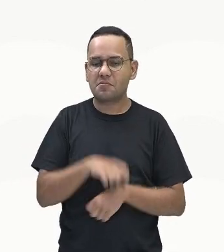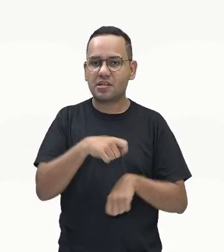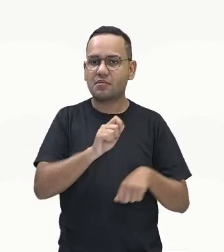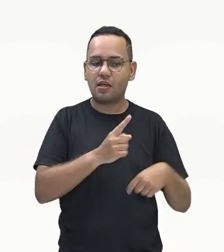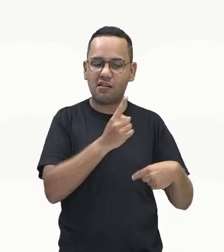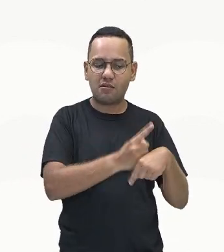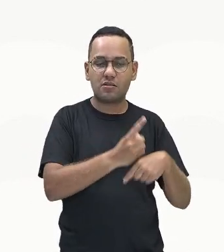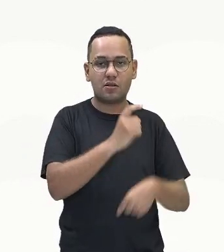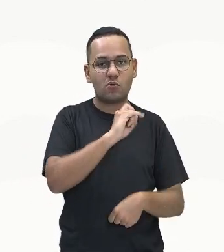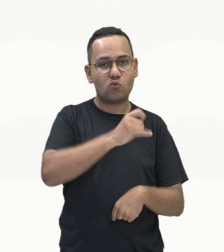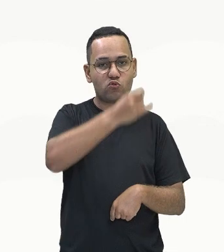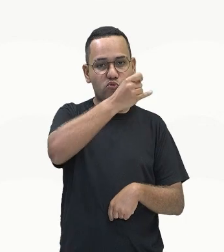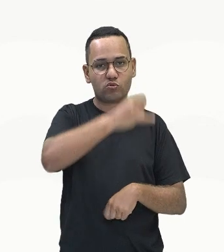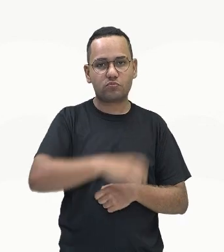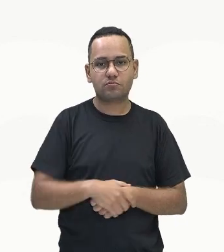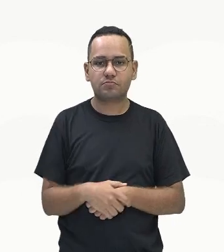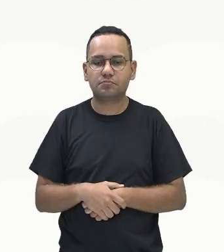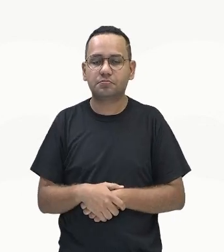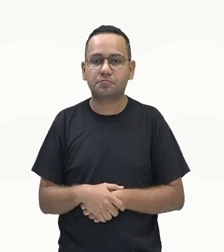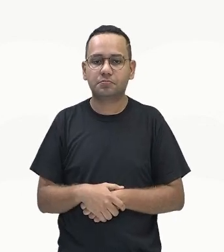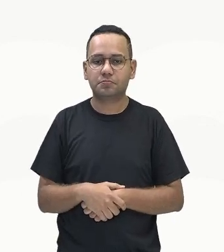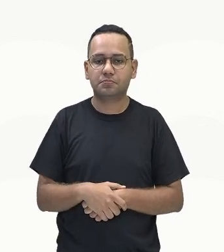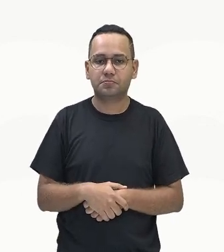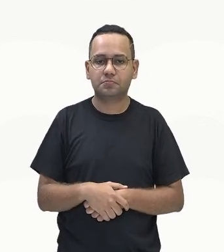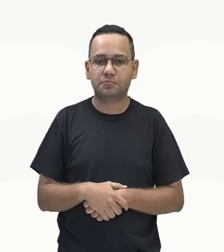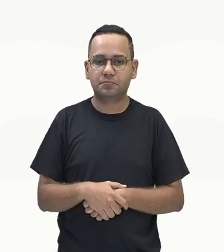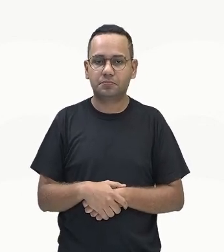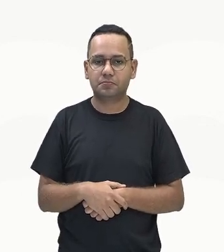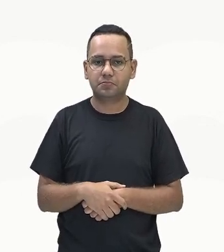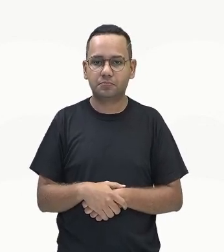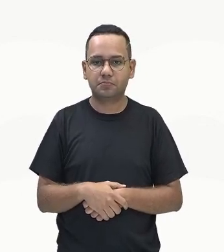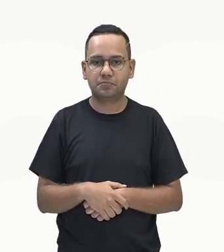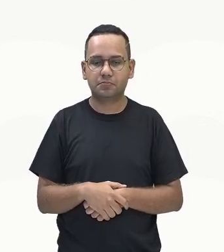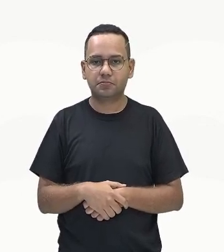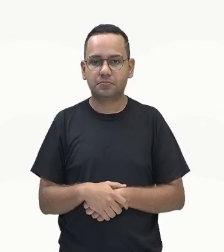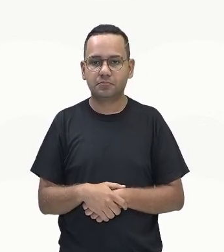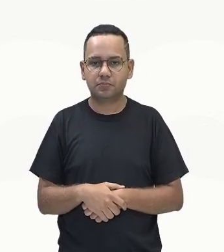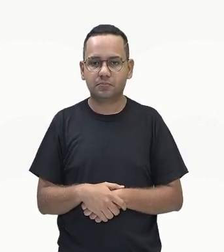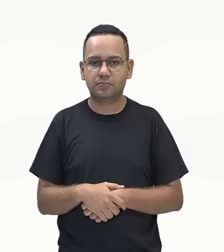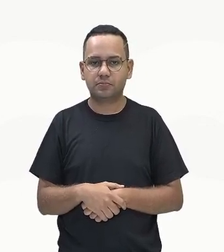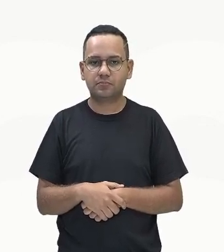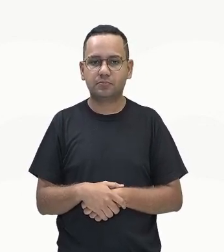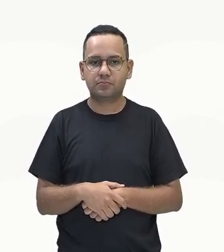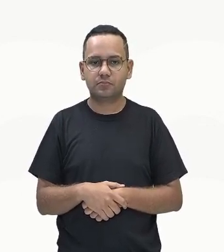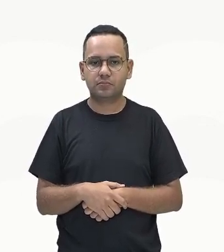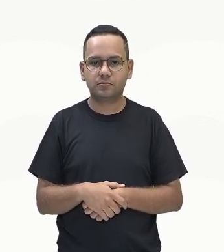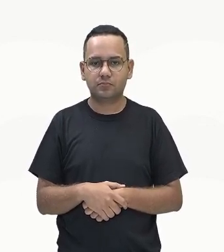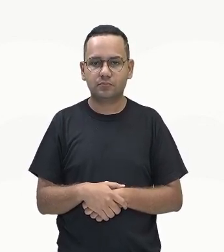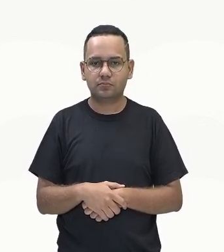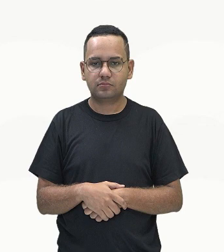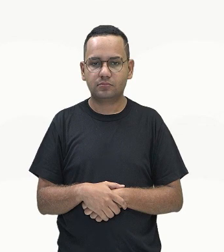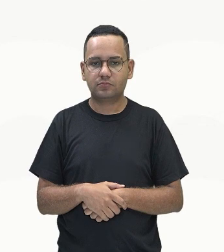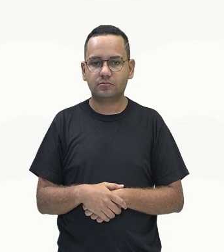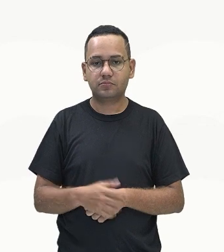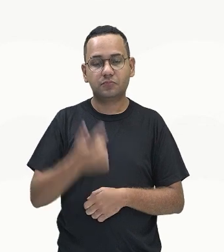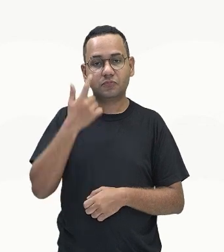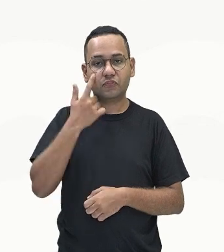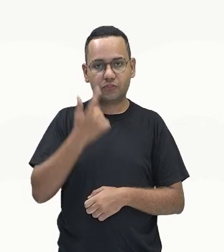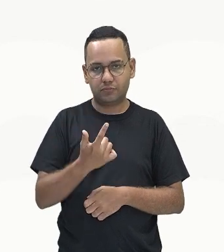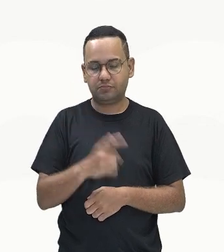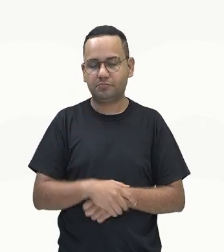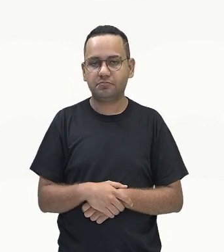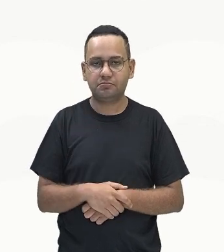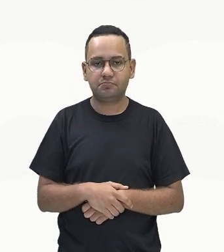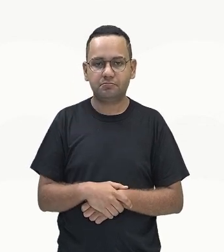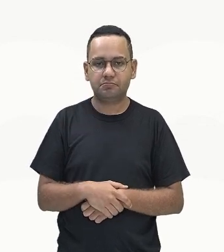calculamos aqui primeiro os juros. Tudo bem? E aí, vamos aqui como se fosse,